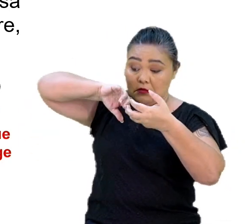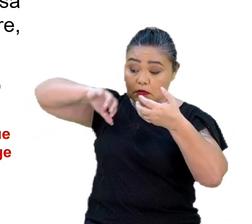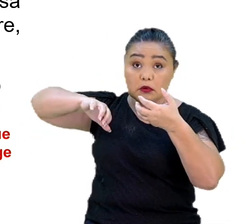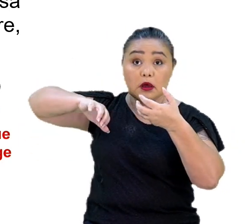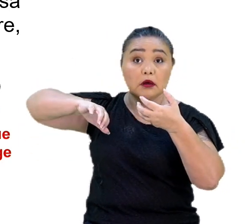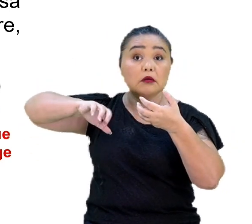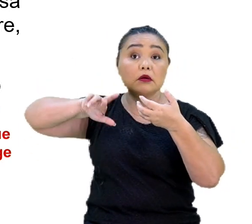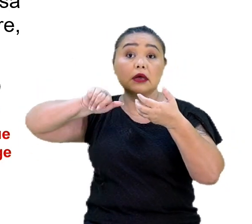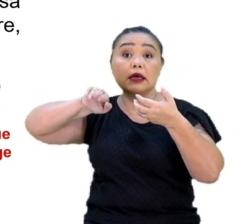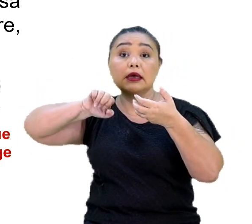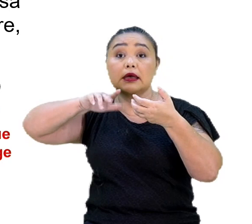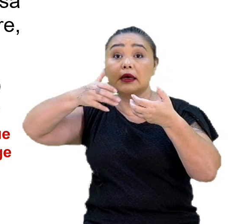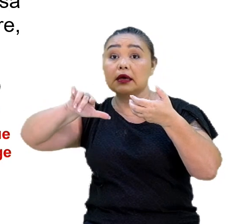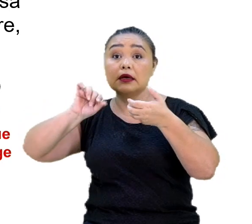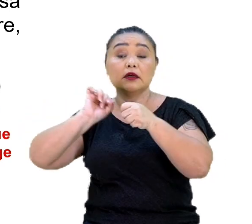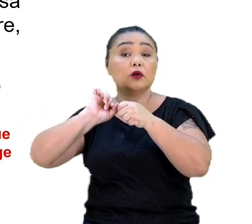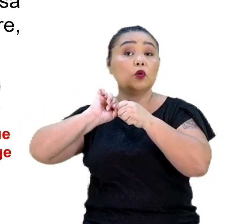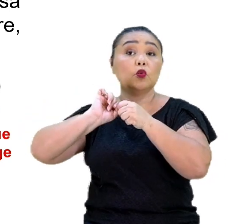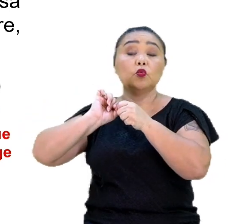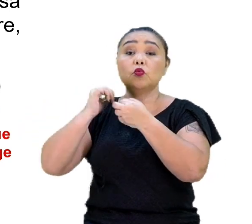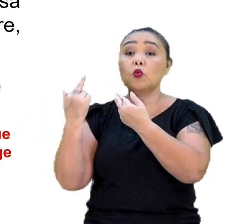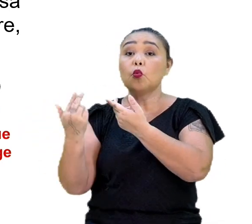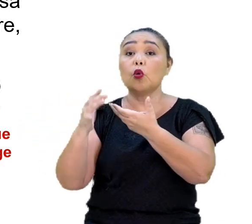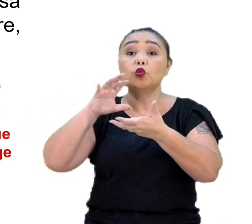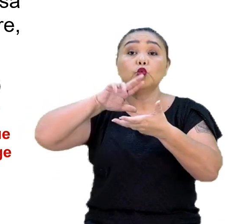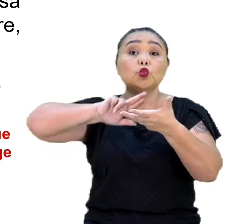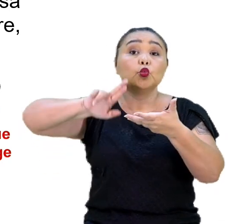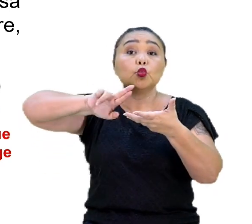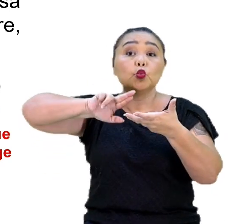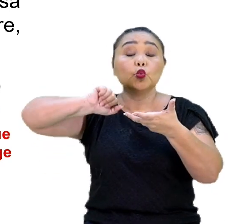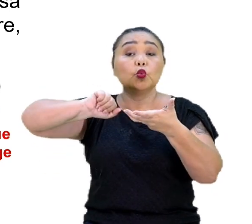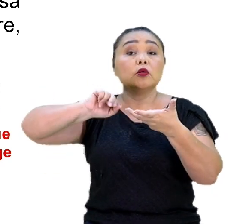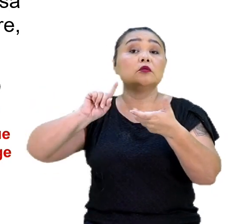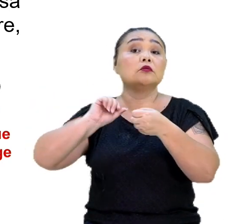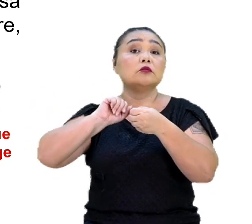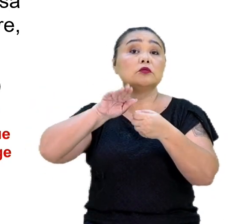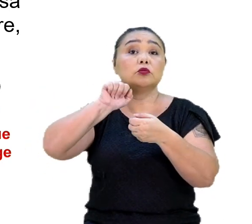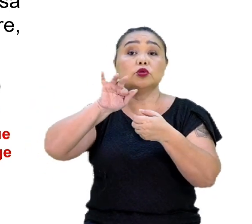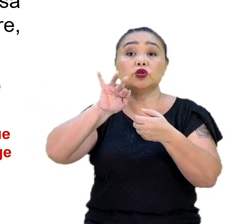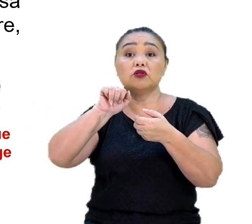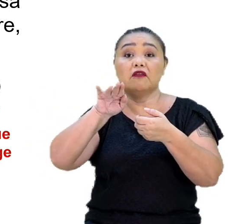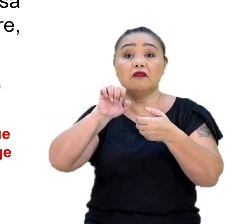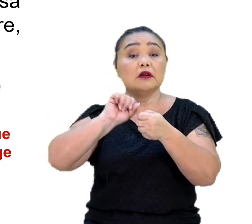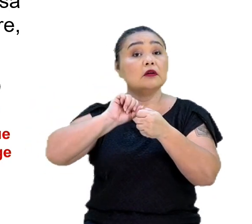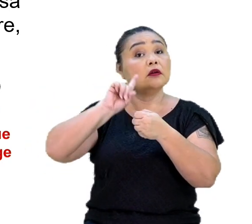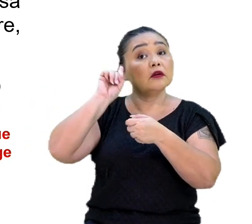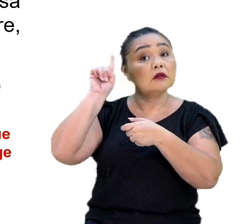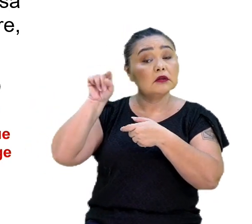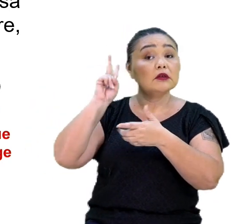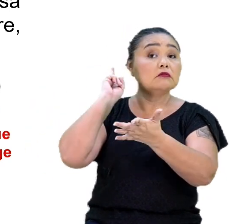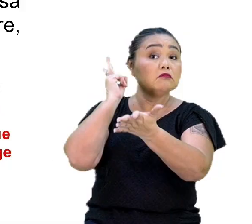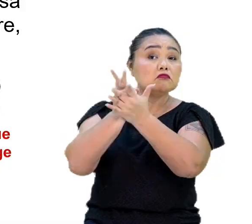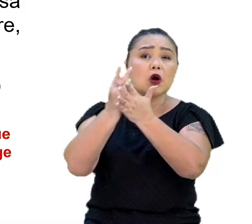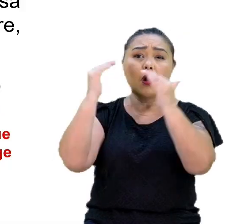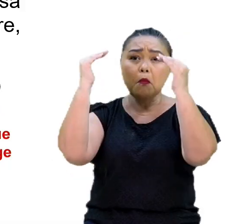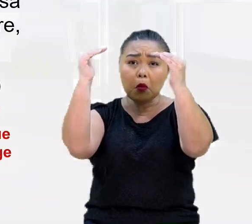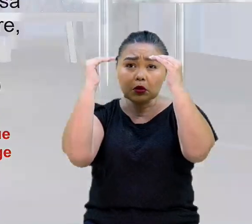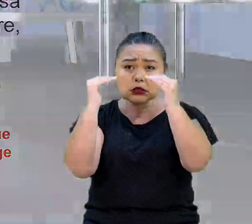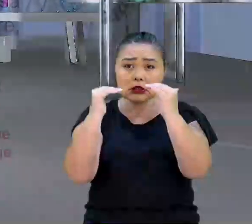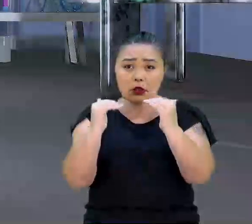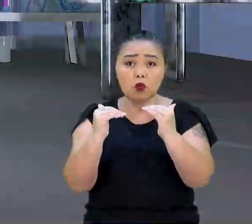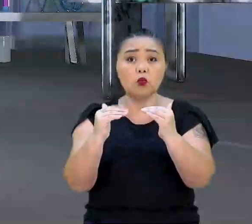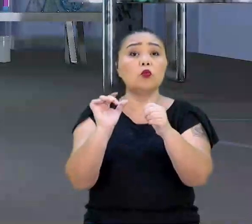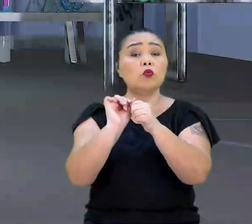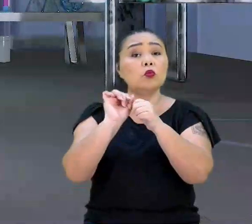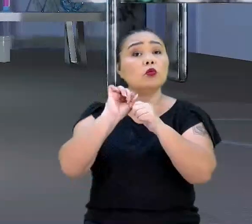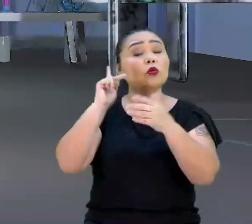vai ocorrer com o consumo total do nosso enxofre. Então, ele ali sempre vai ter uma proporção